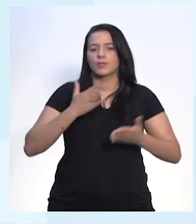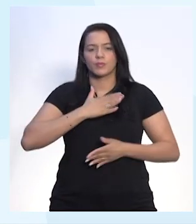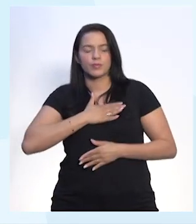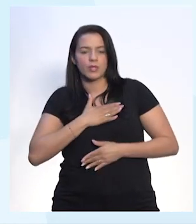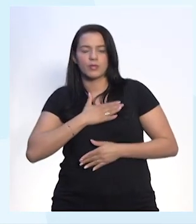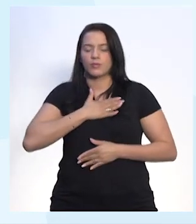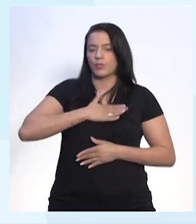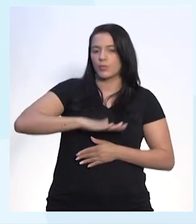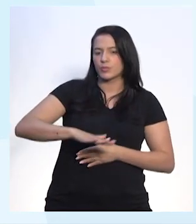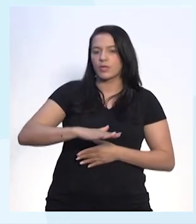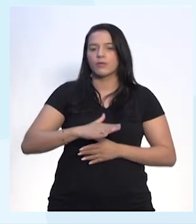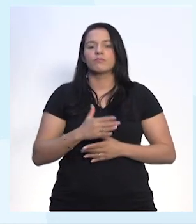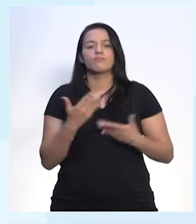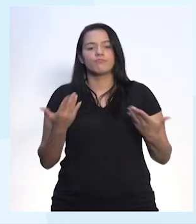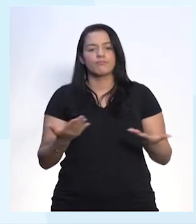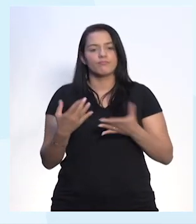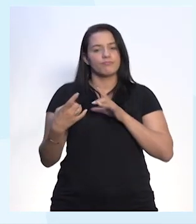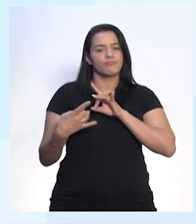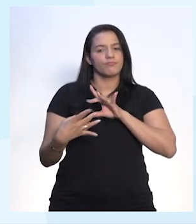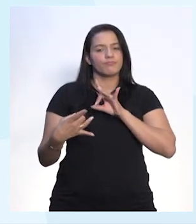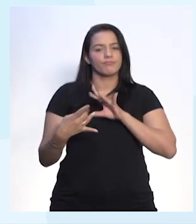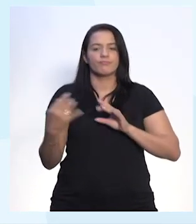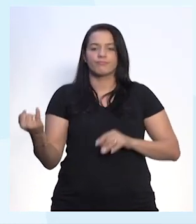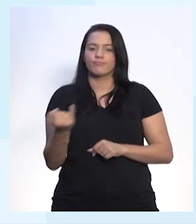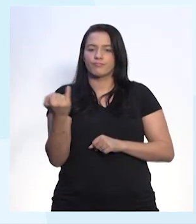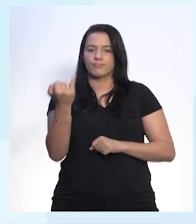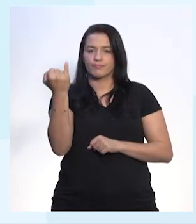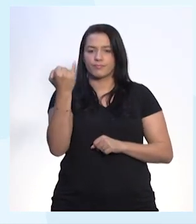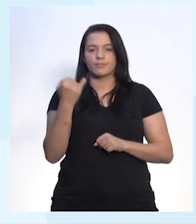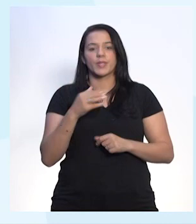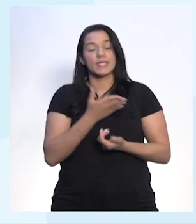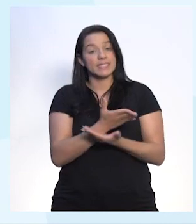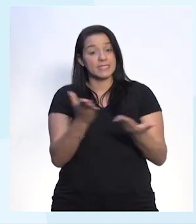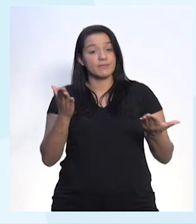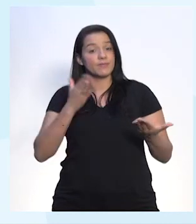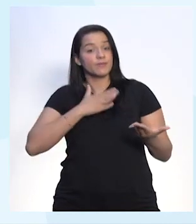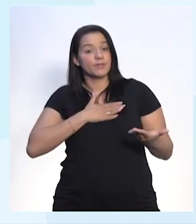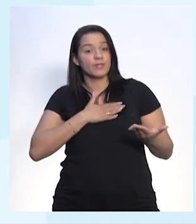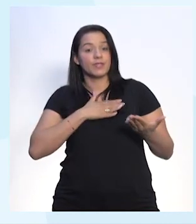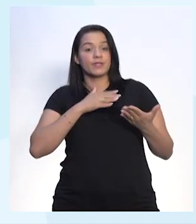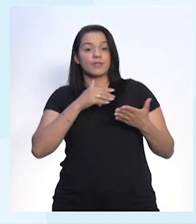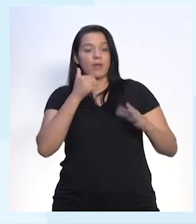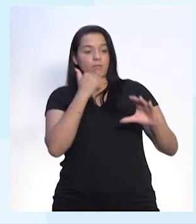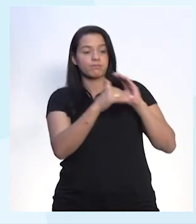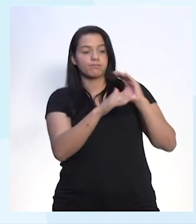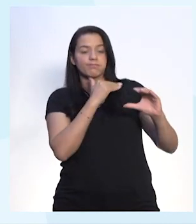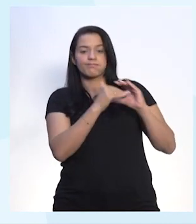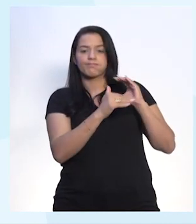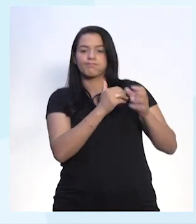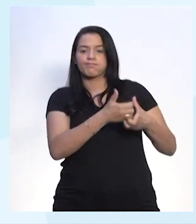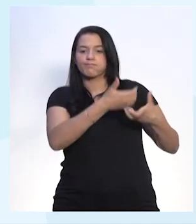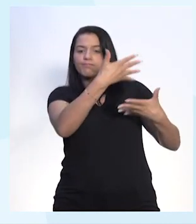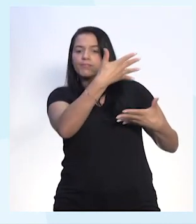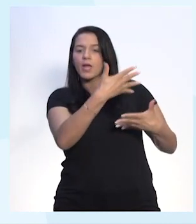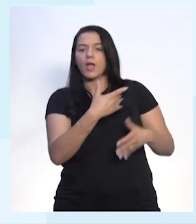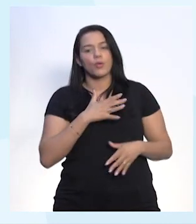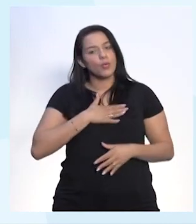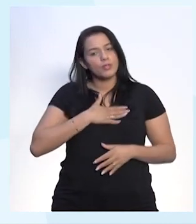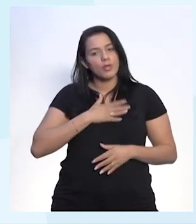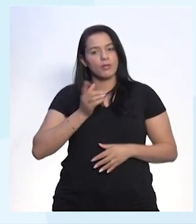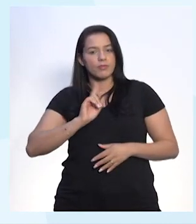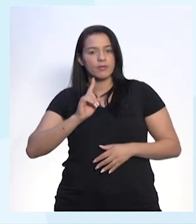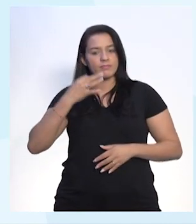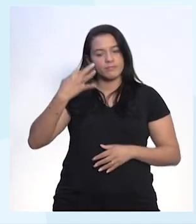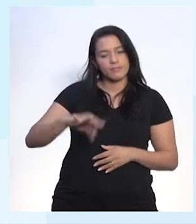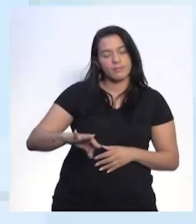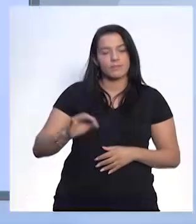vocês gostaram ou não gostaram, é muito importante, principalmente se vocês acharam ou não desse chat, o que vocês acharam, como, se dá certo ou